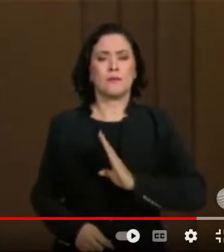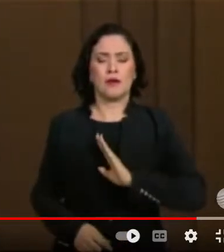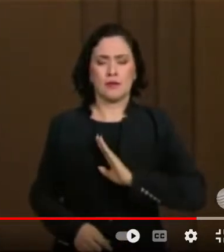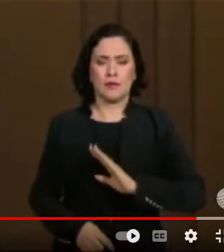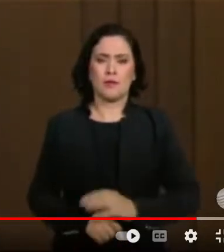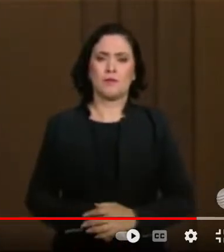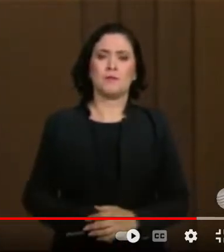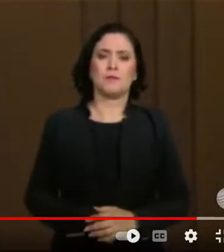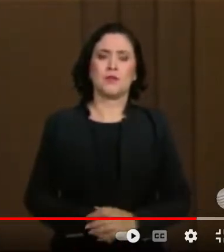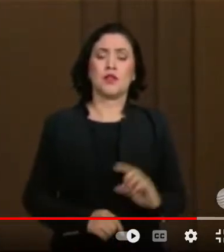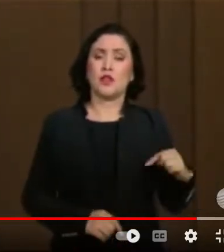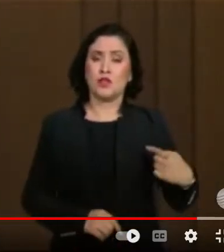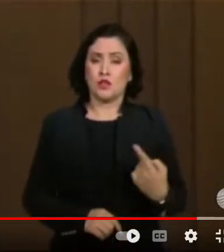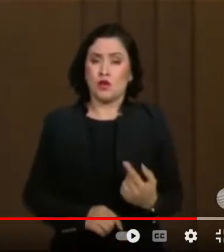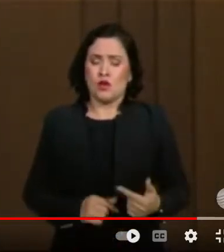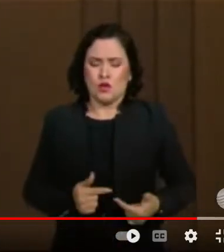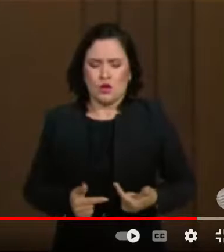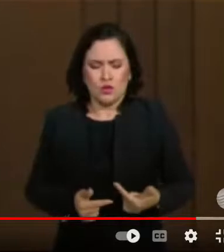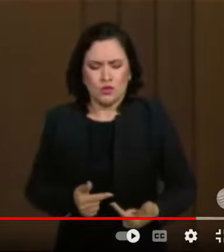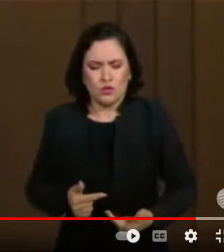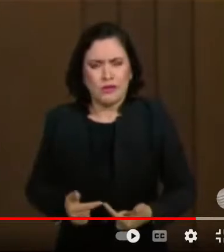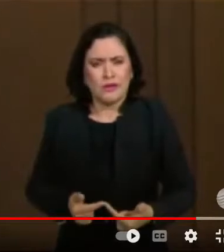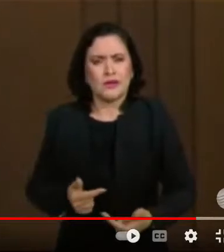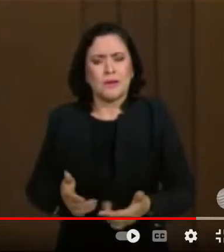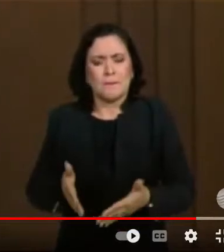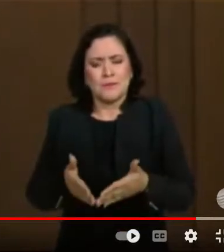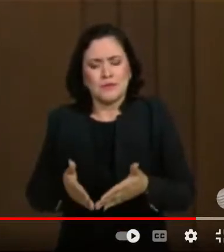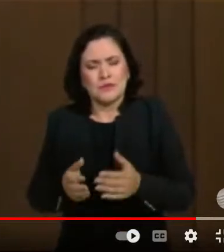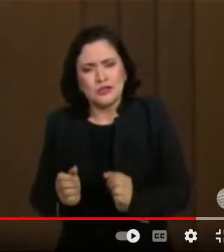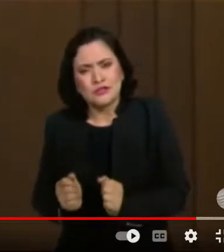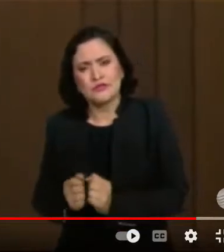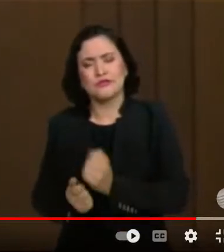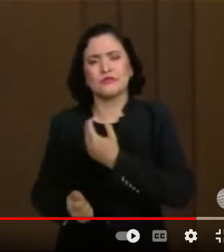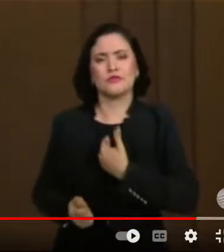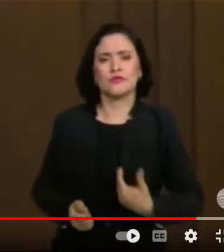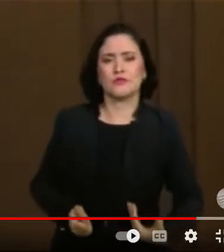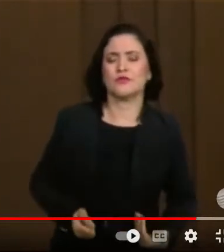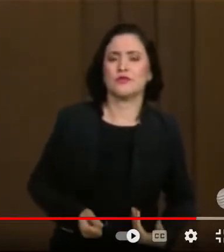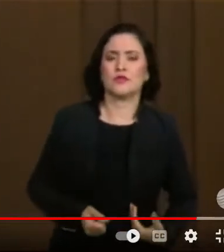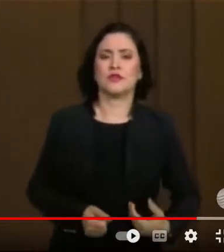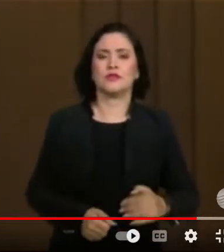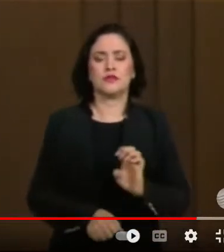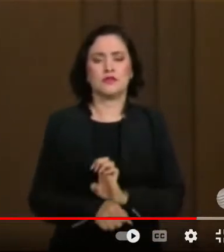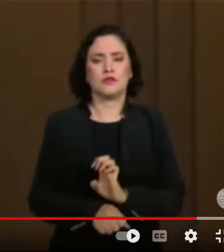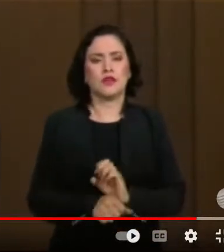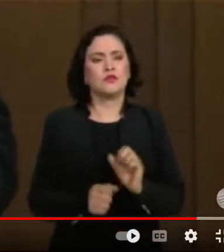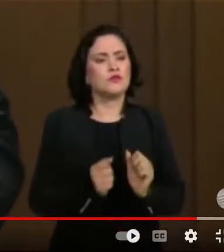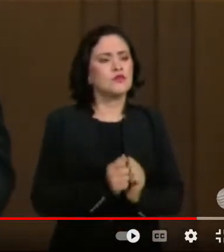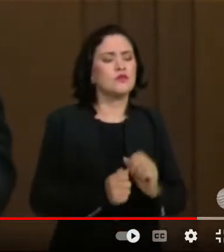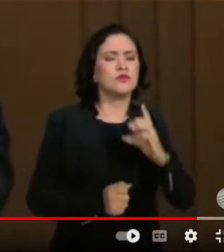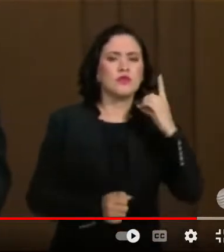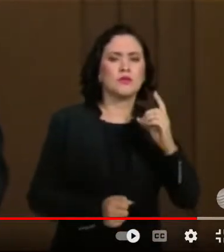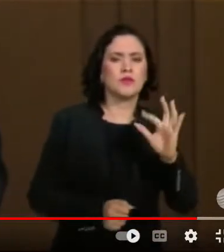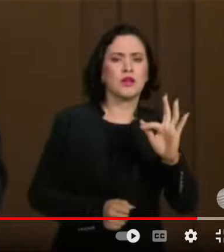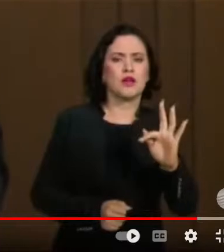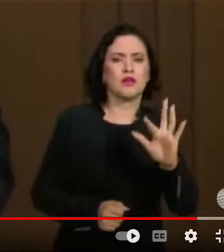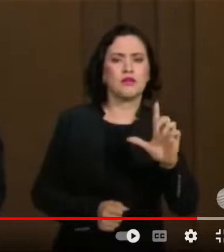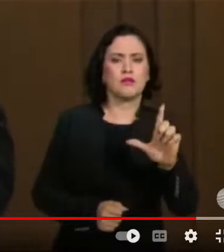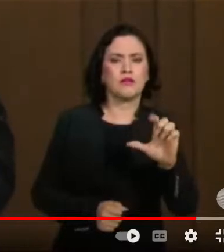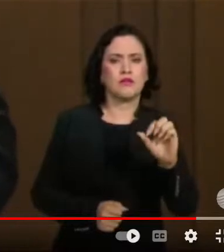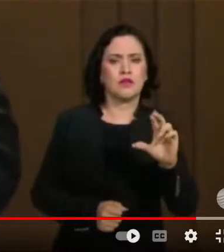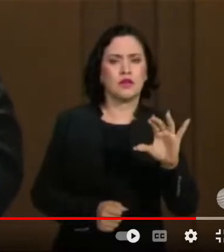travado aqui junto ao governo do Estado, juntamente com o deputado Florêncio Neto, com o deputado Davi Brandão, que